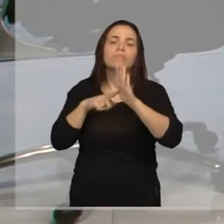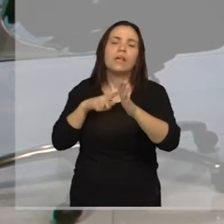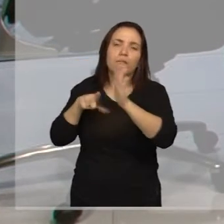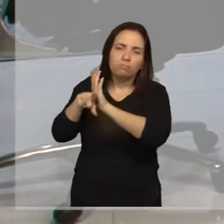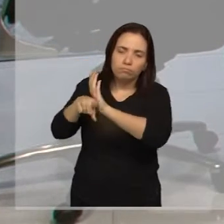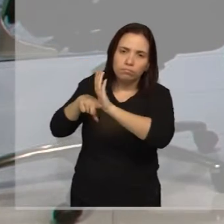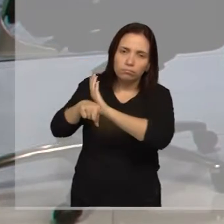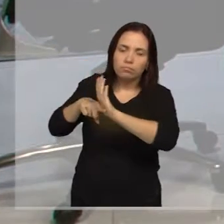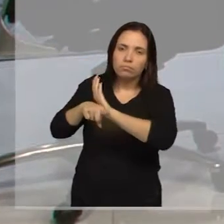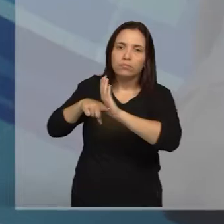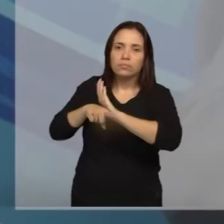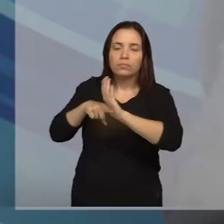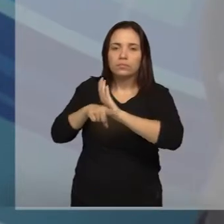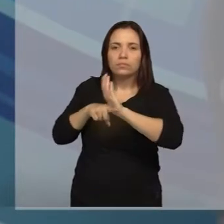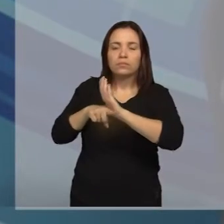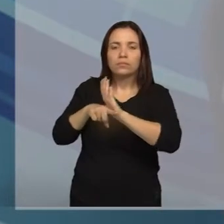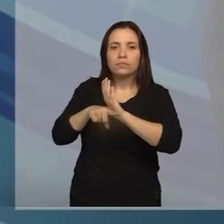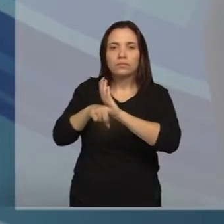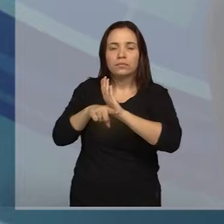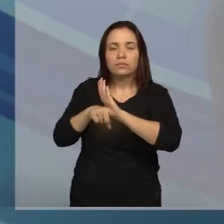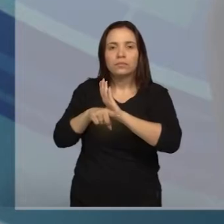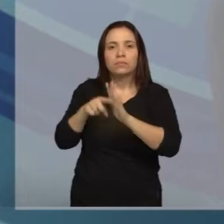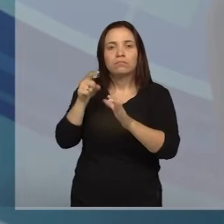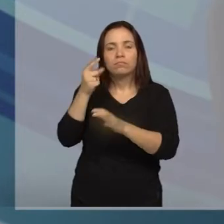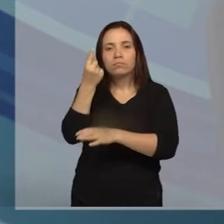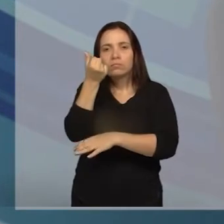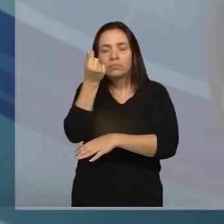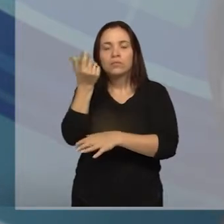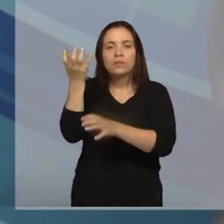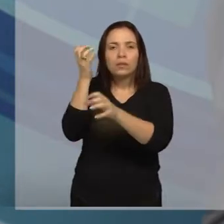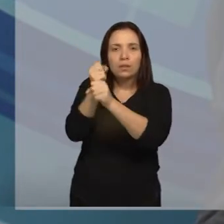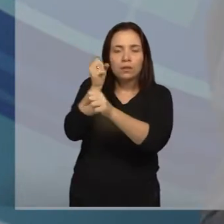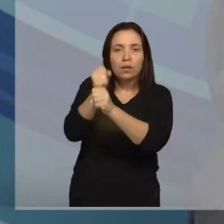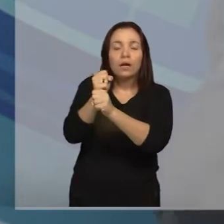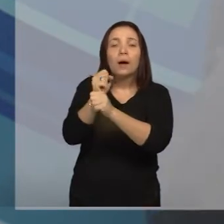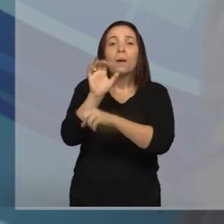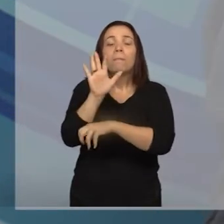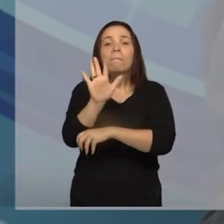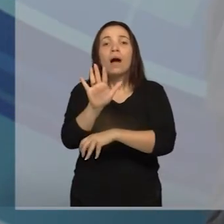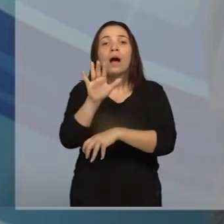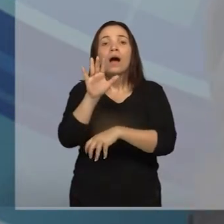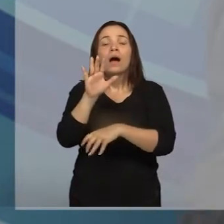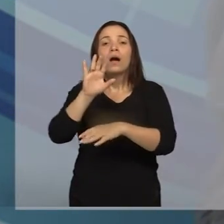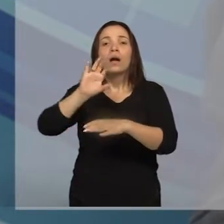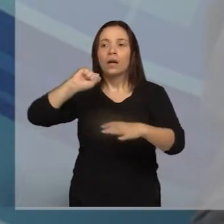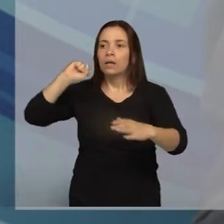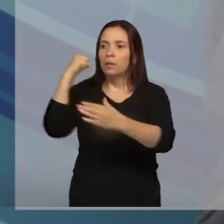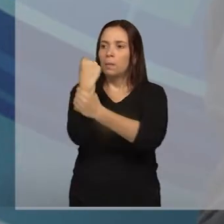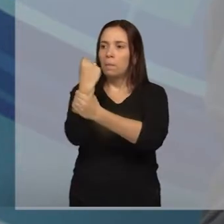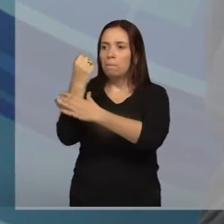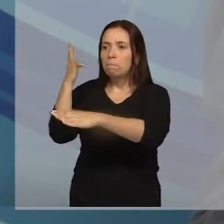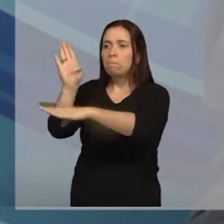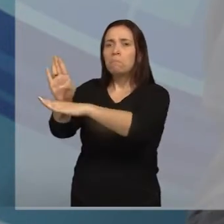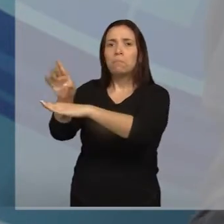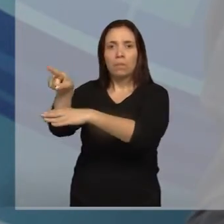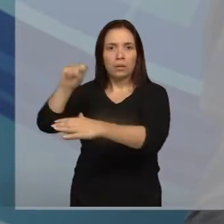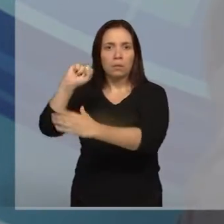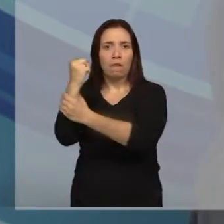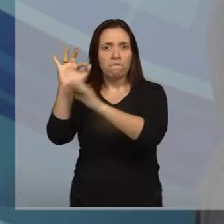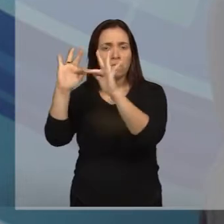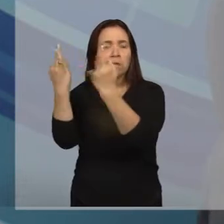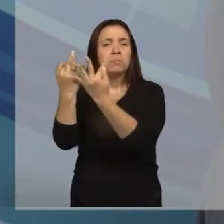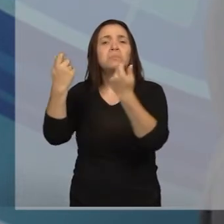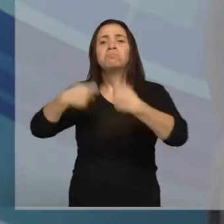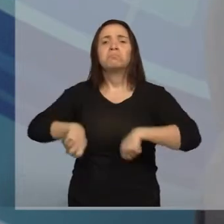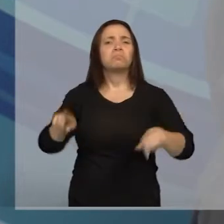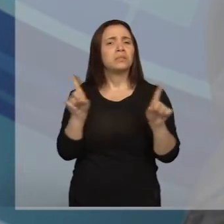aquela coisa que até funciona o contrário. Né? Você criar alguma coisa para proteger que não precisaria ser protegido, digamos assim.